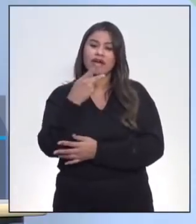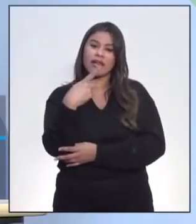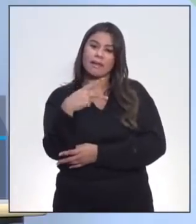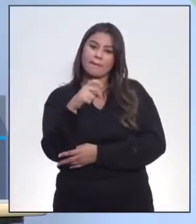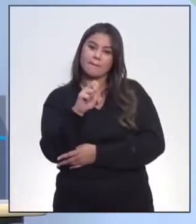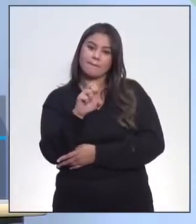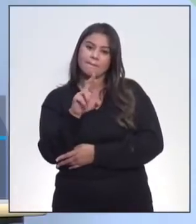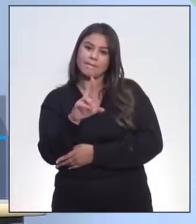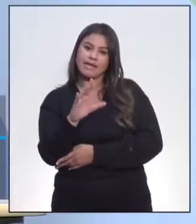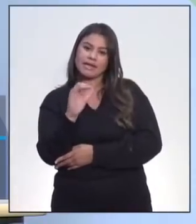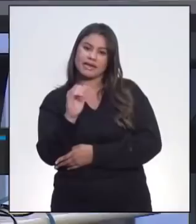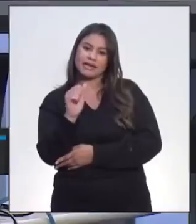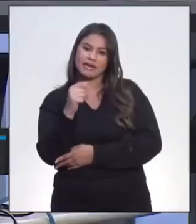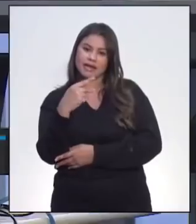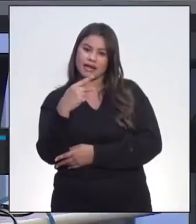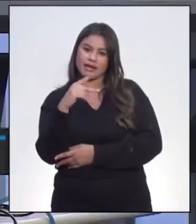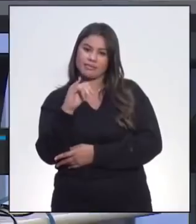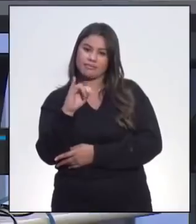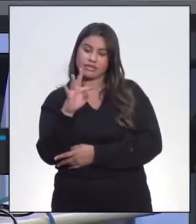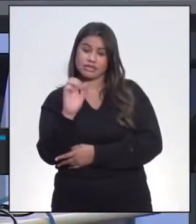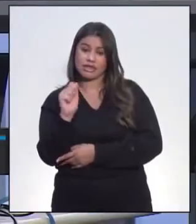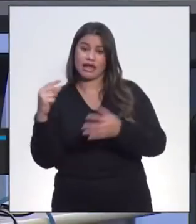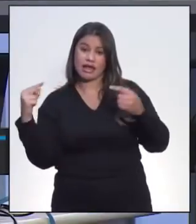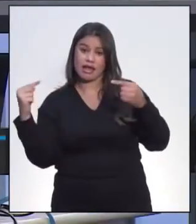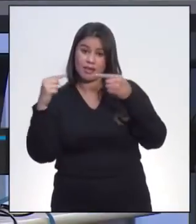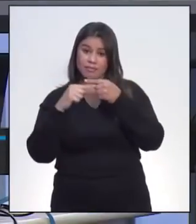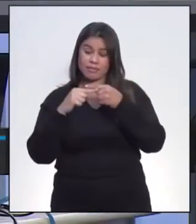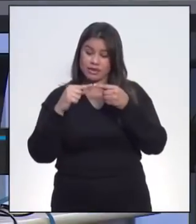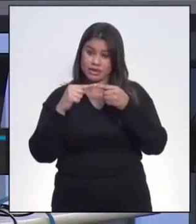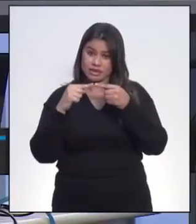pessoas, correto? Isso, cada um dos indivíduos, cada